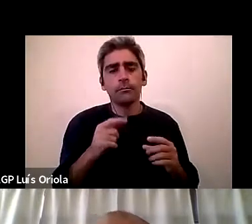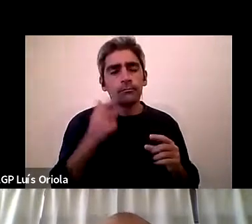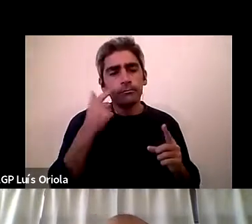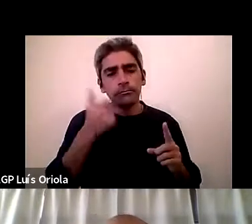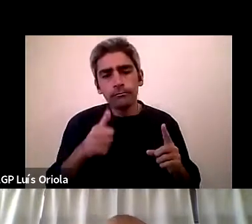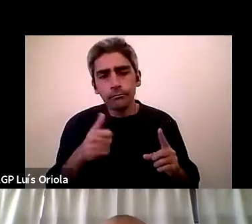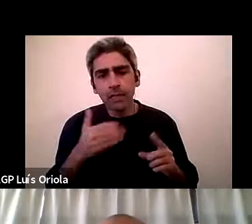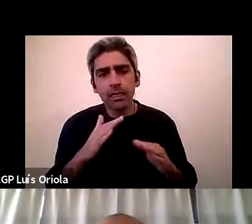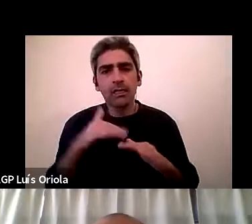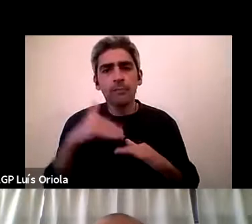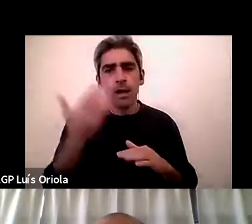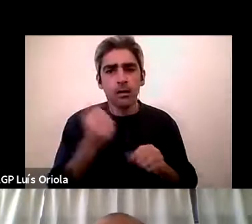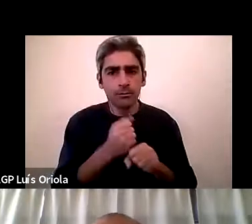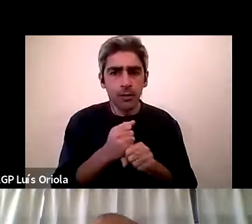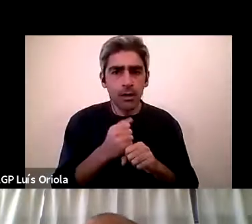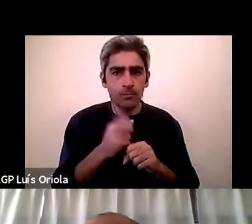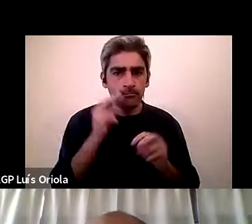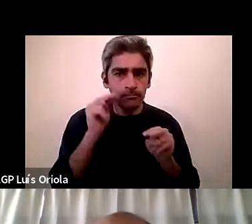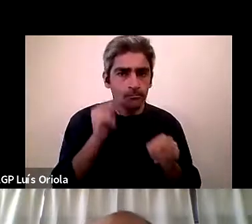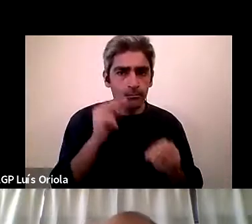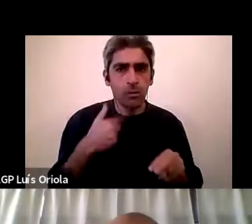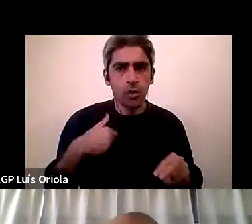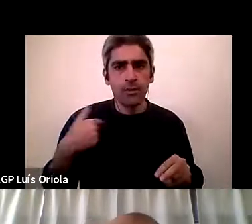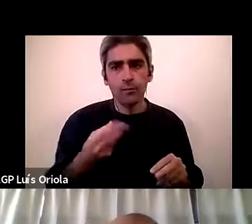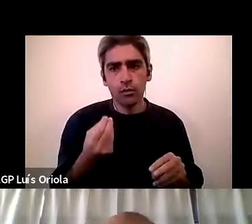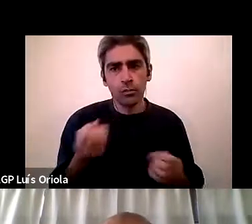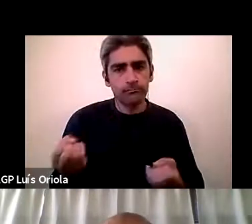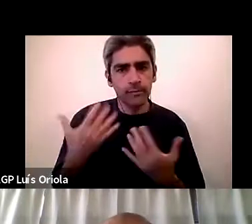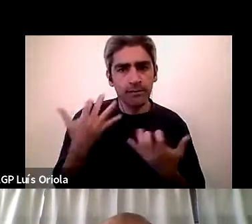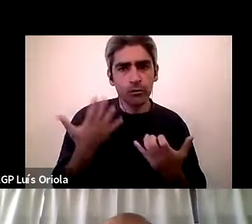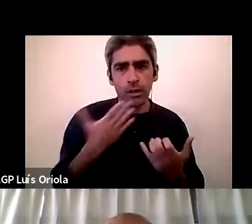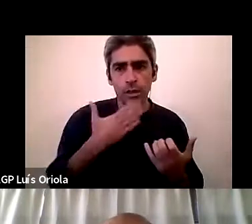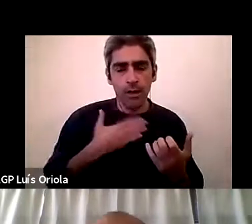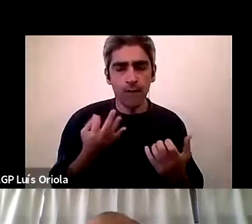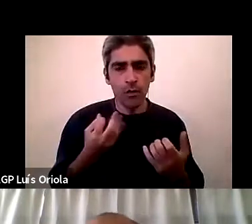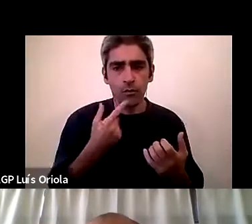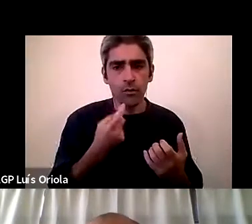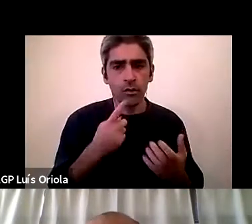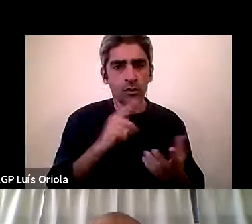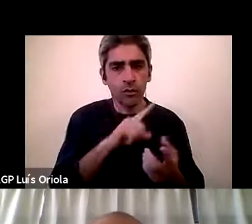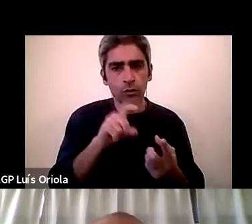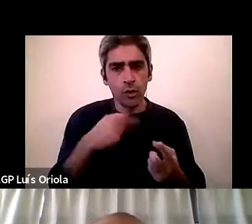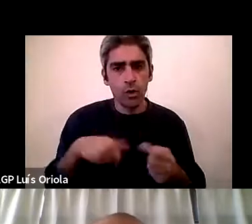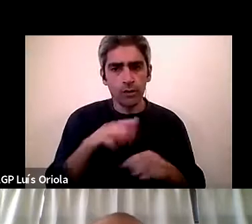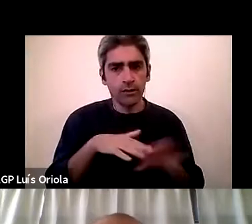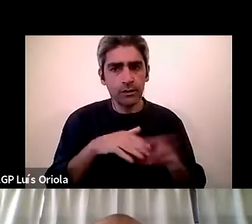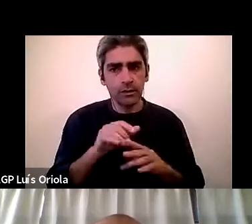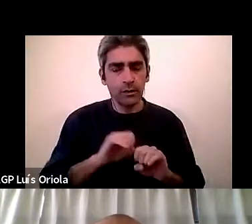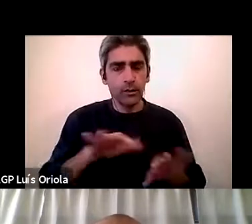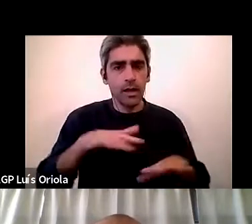sobre-monitorizar o trabalho que está a ser realizado. Nós tivemos muito esse feedback também no questionário que fizemos à rede de